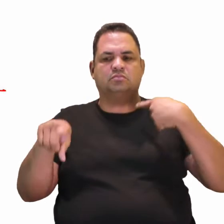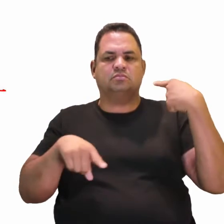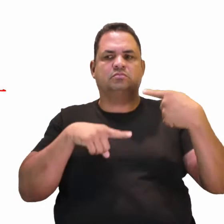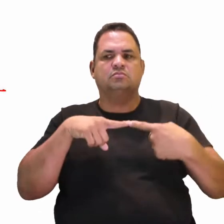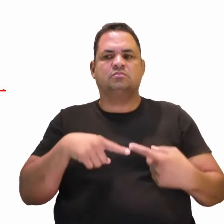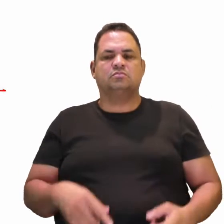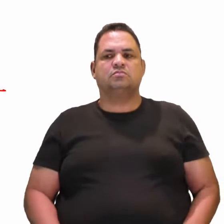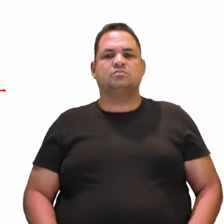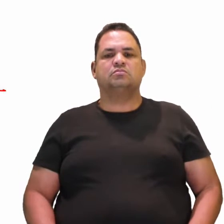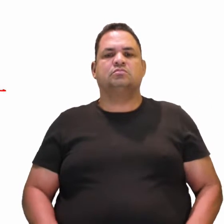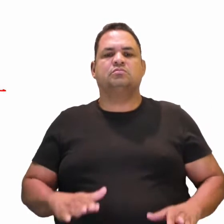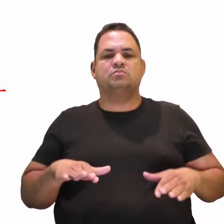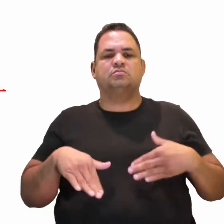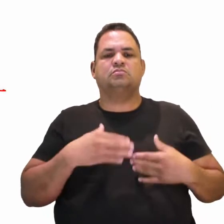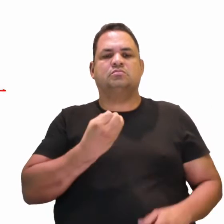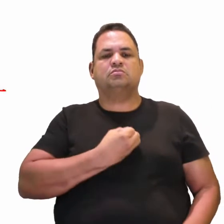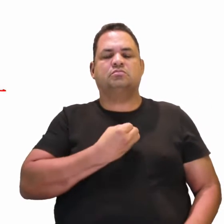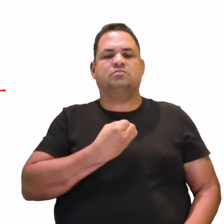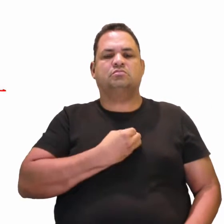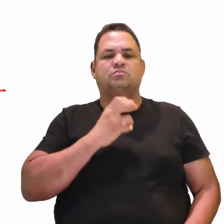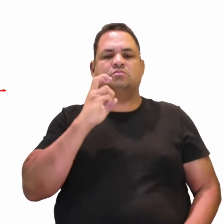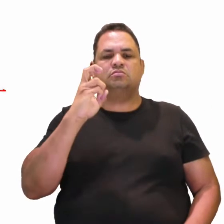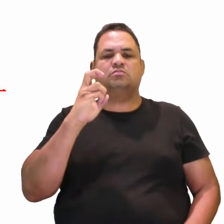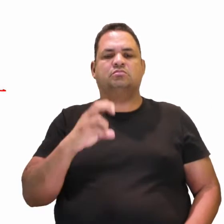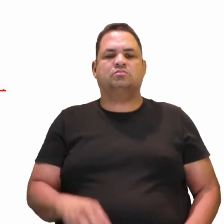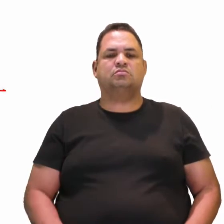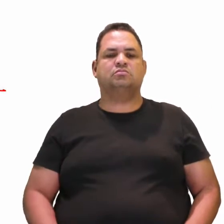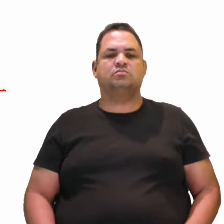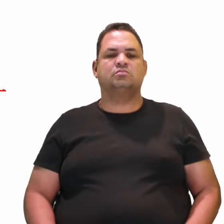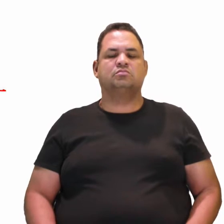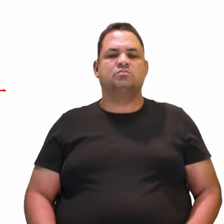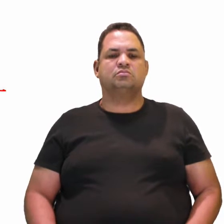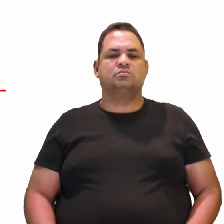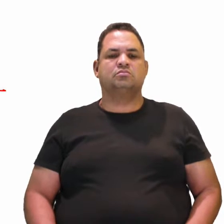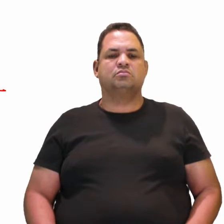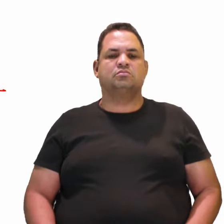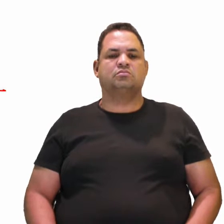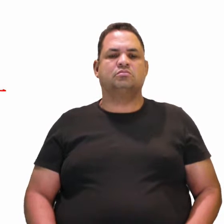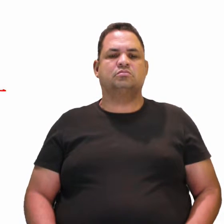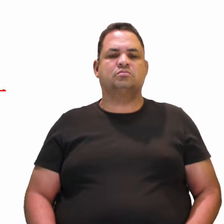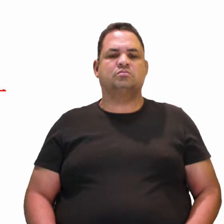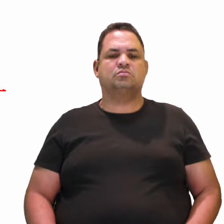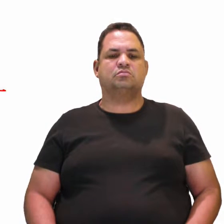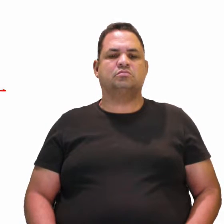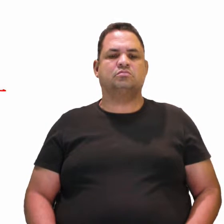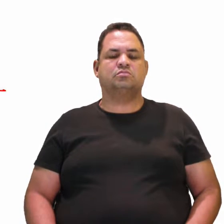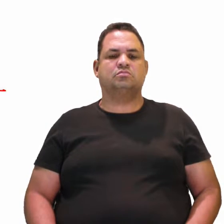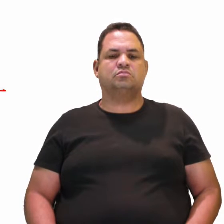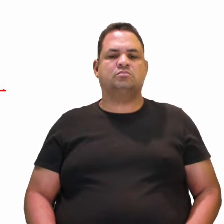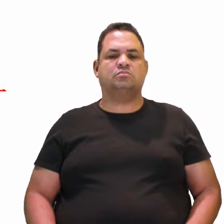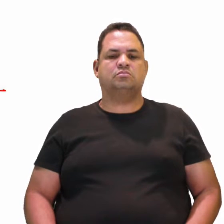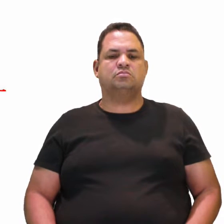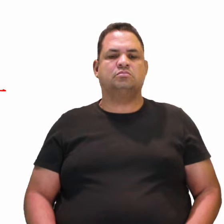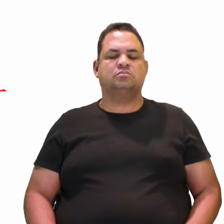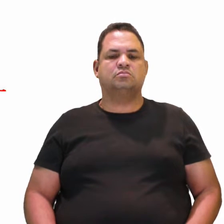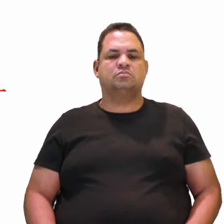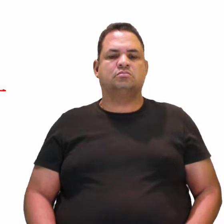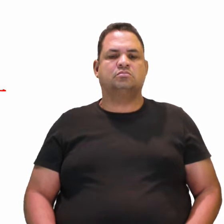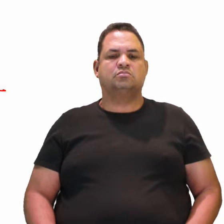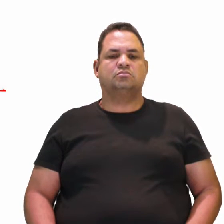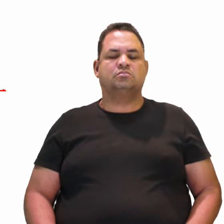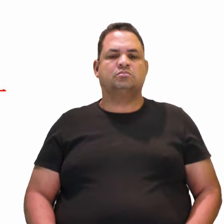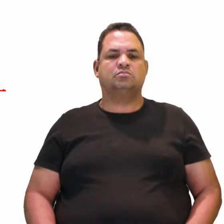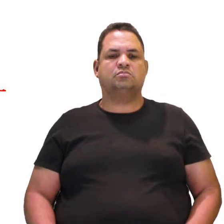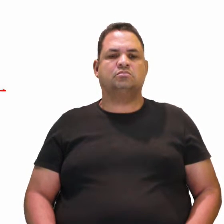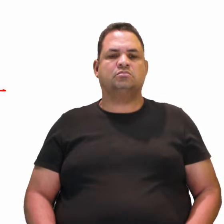E aí, qual seria o número 5? Challenge yourself, né? Tem a palavra challenge aqui, então já chama atenção que essa